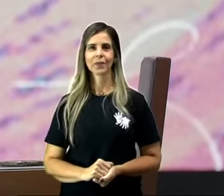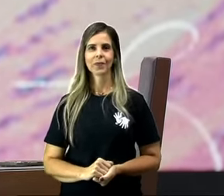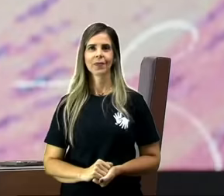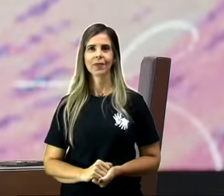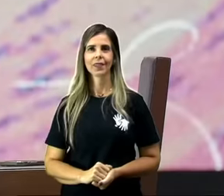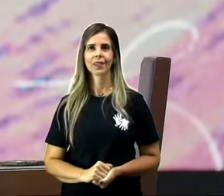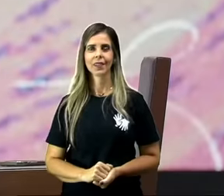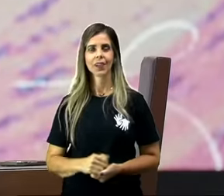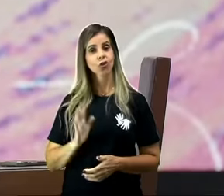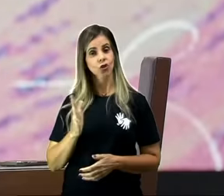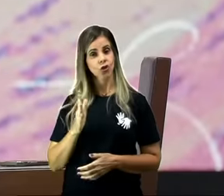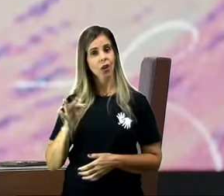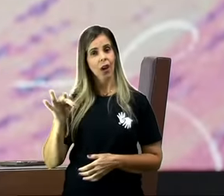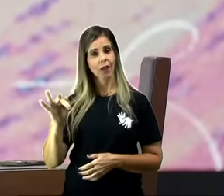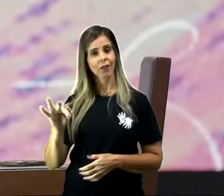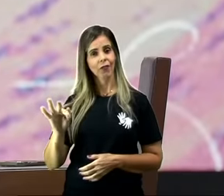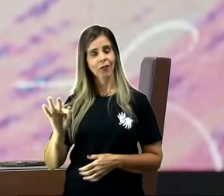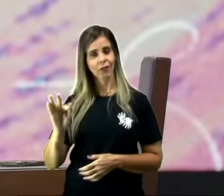Terminarei.